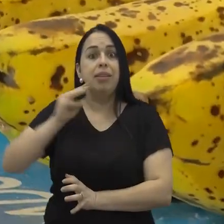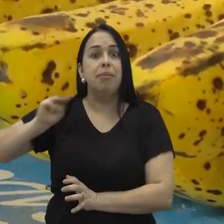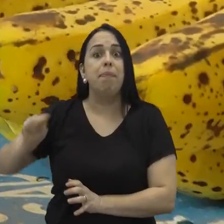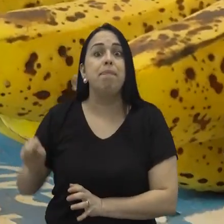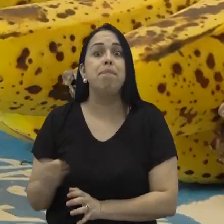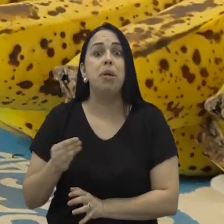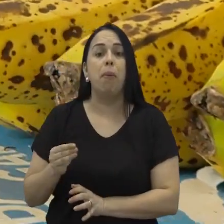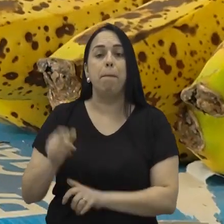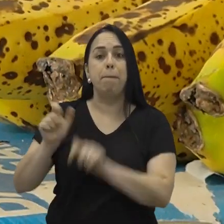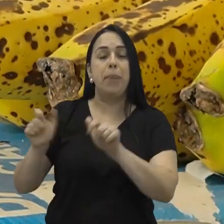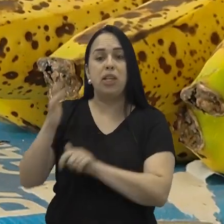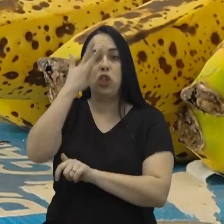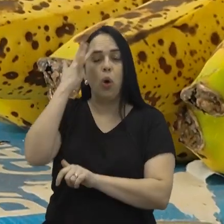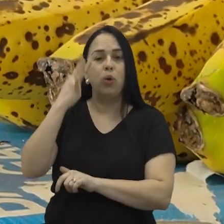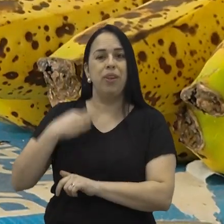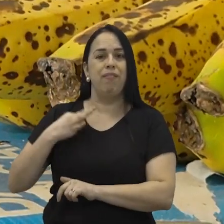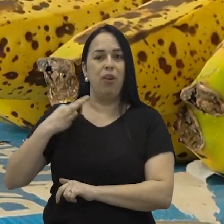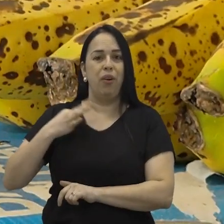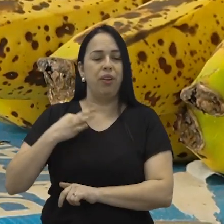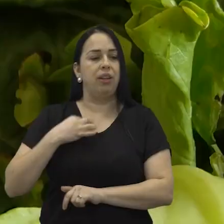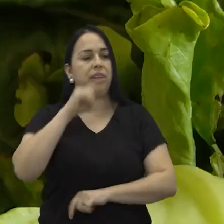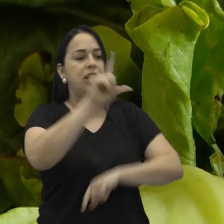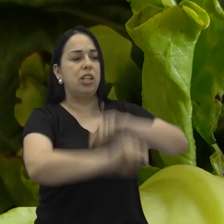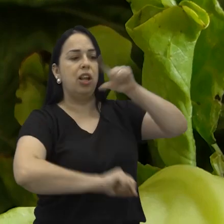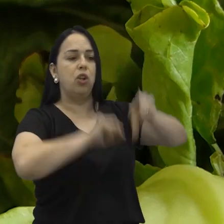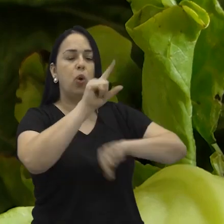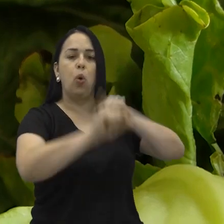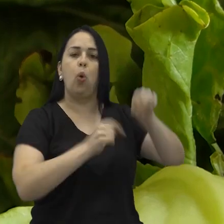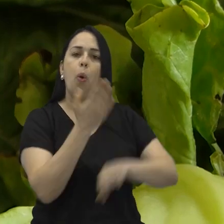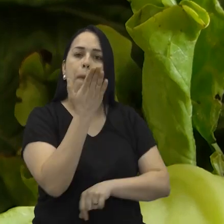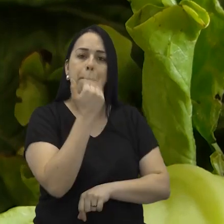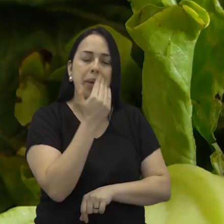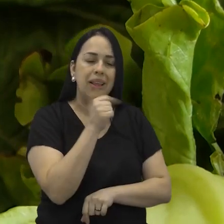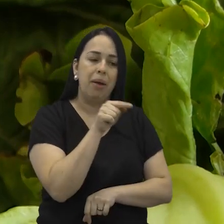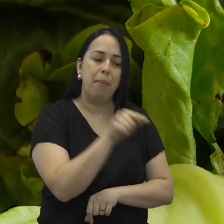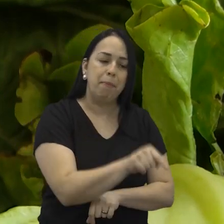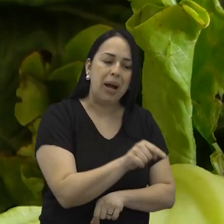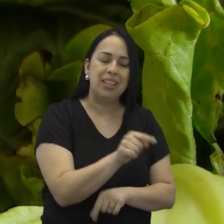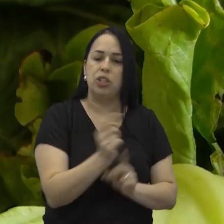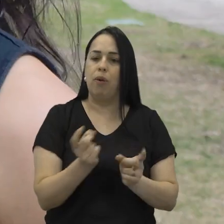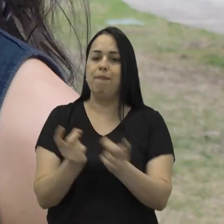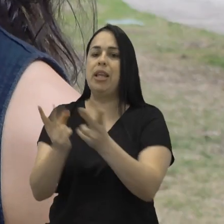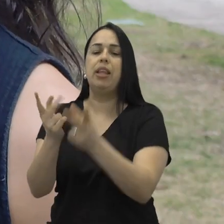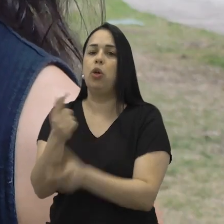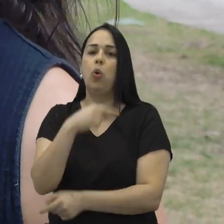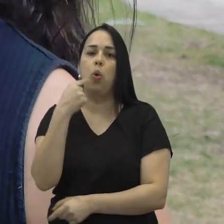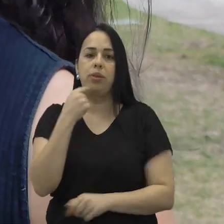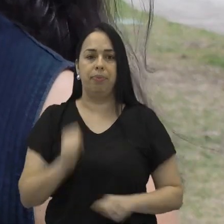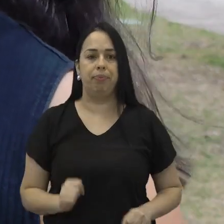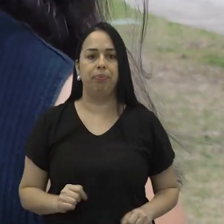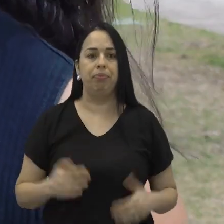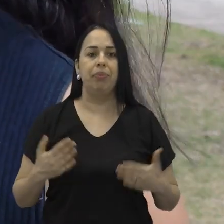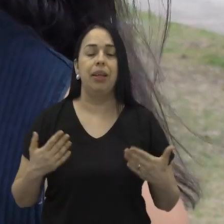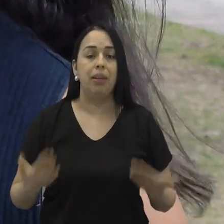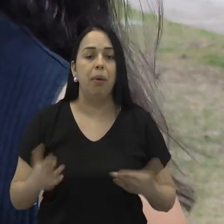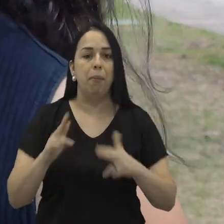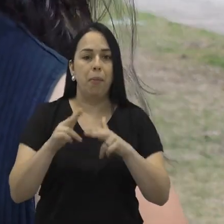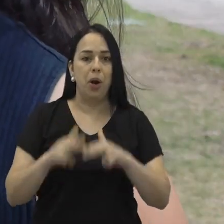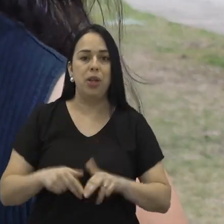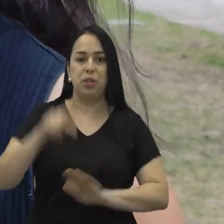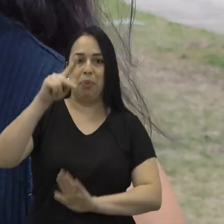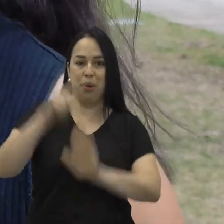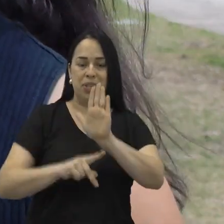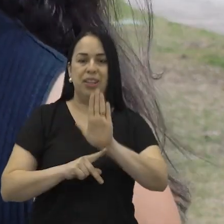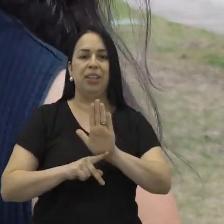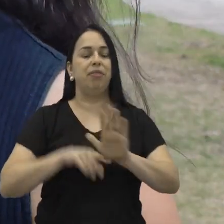que selecionam alimentos em condições para serem consumidos, mas que não possuem mais valor de venda. Então o Mesa Brasil ele chega nesse momento,